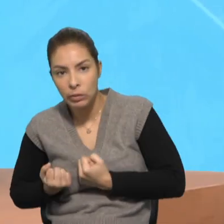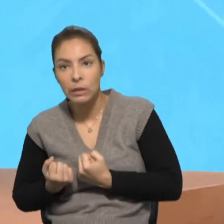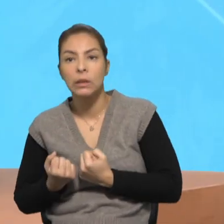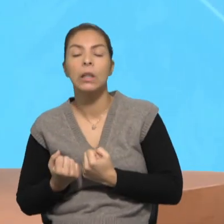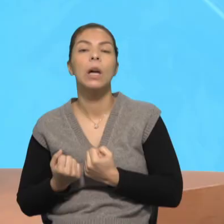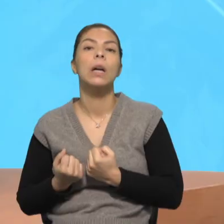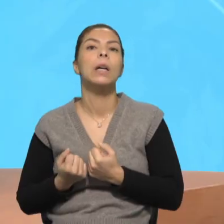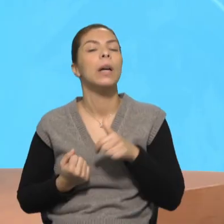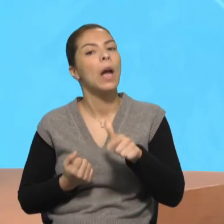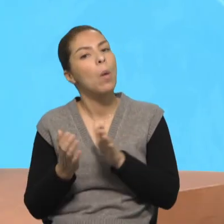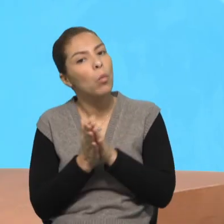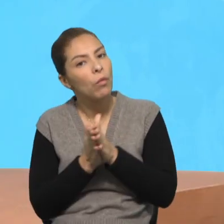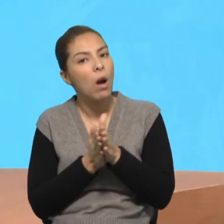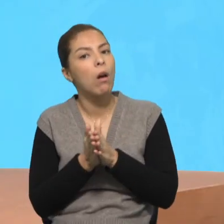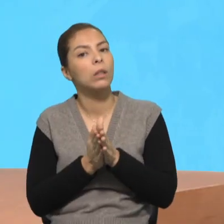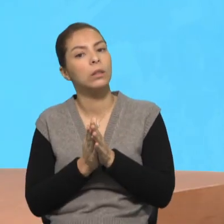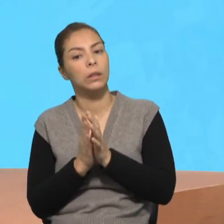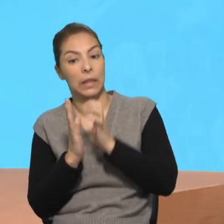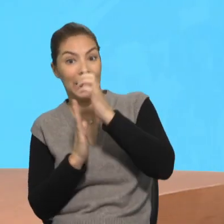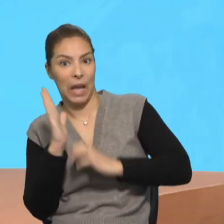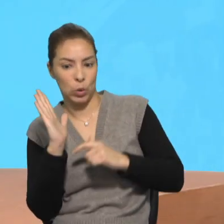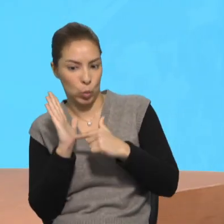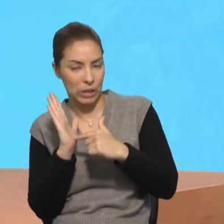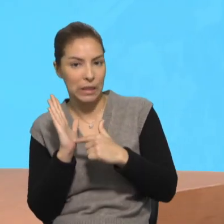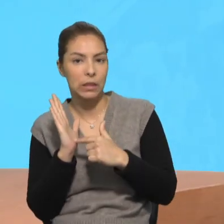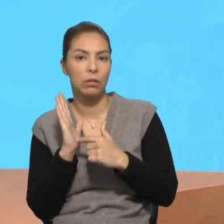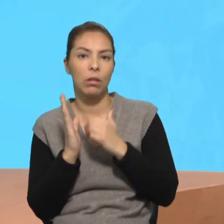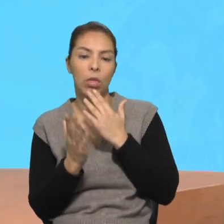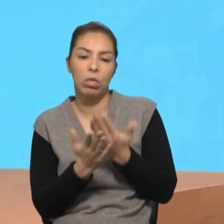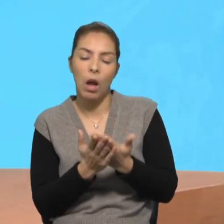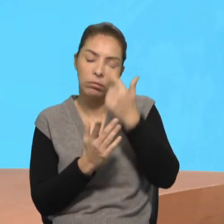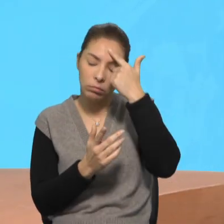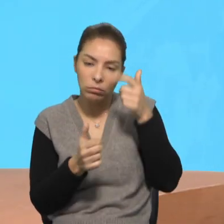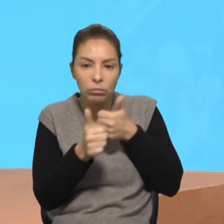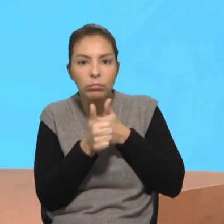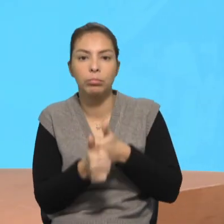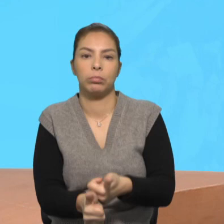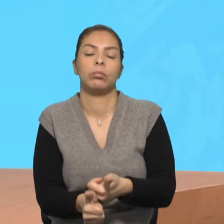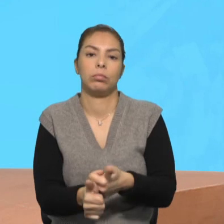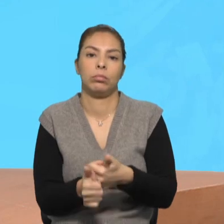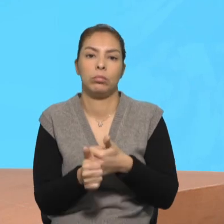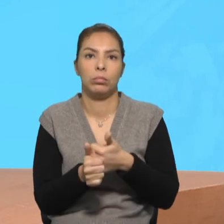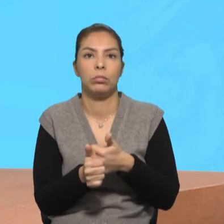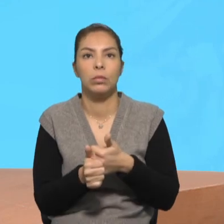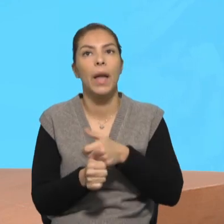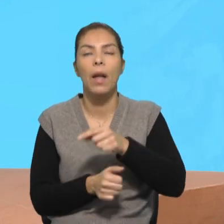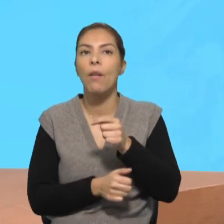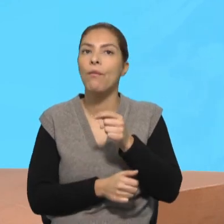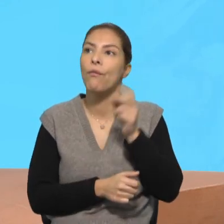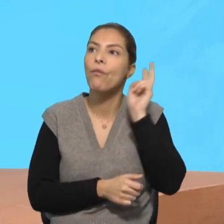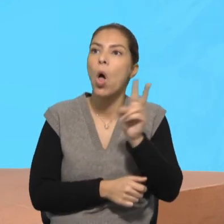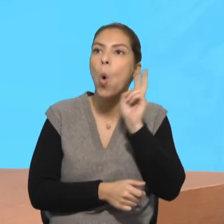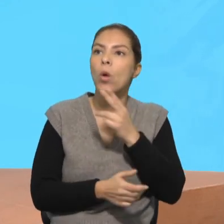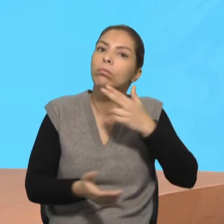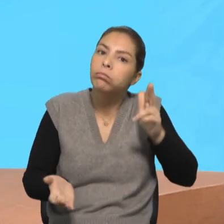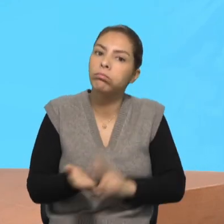e aproveitar este canto para recentrar a ecologia a partir de um valor absoluto,